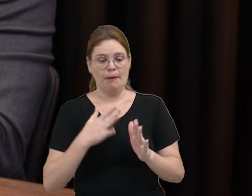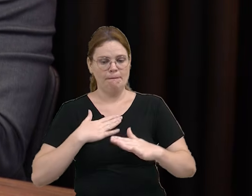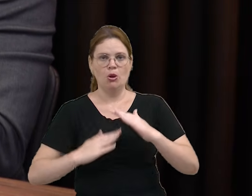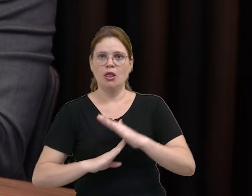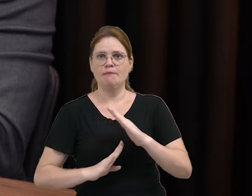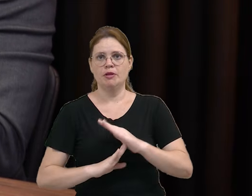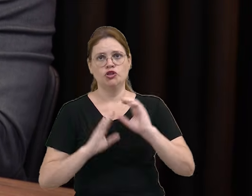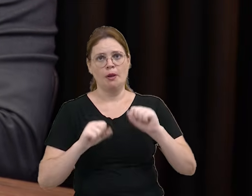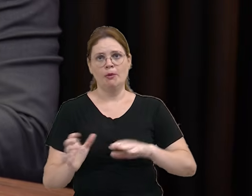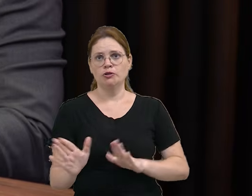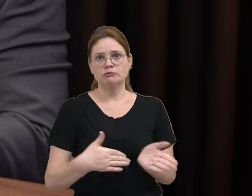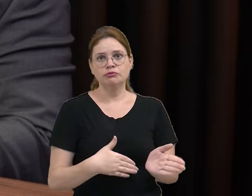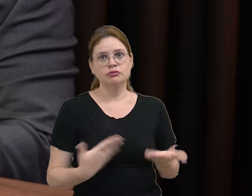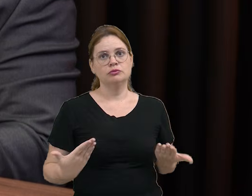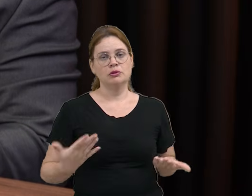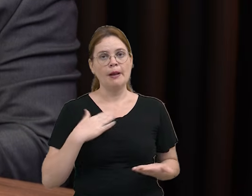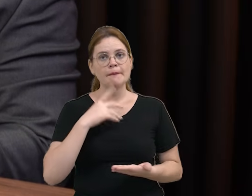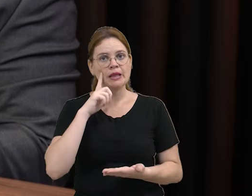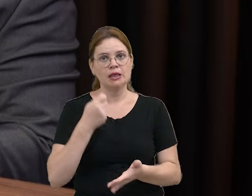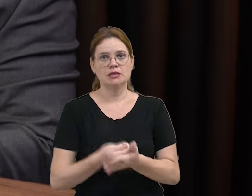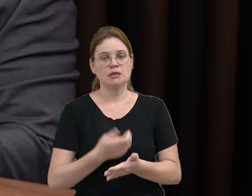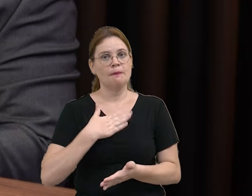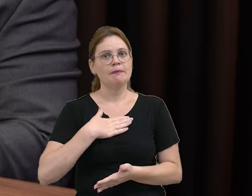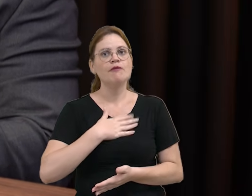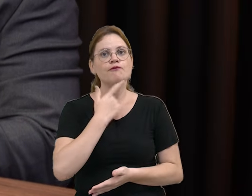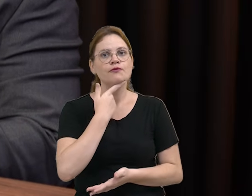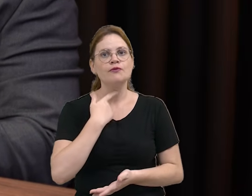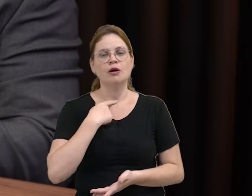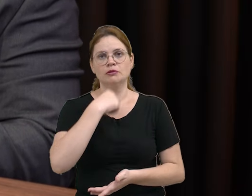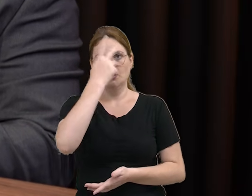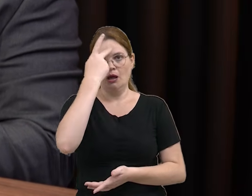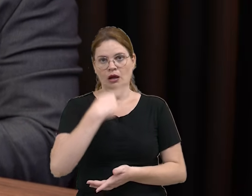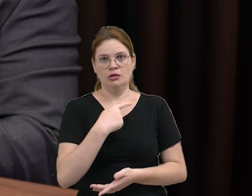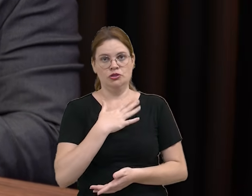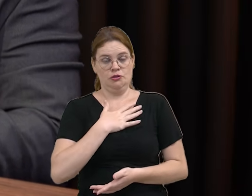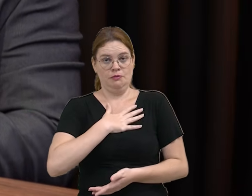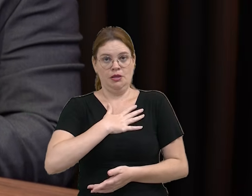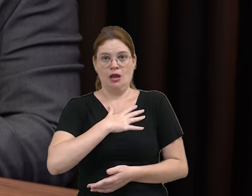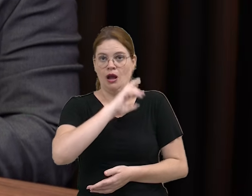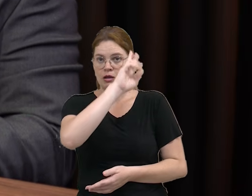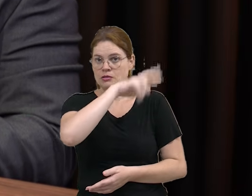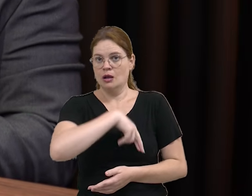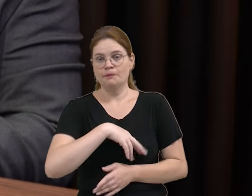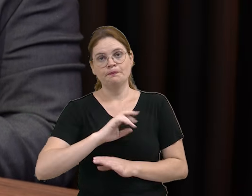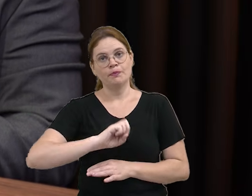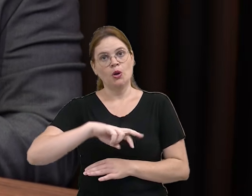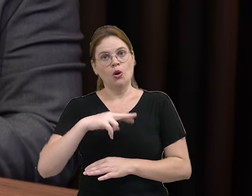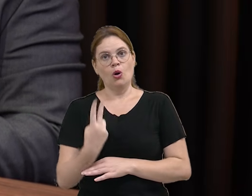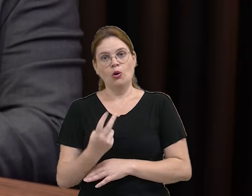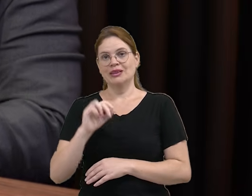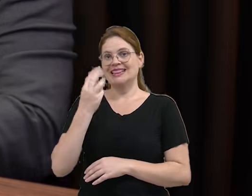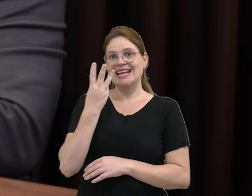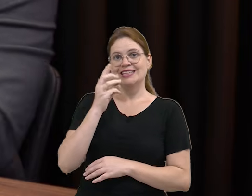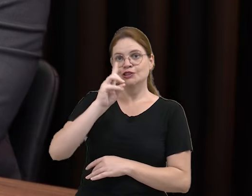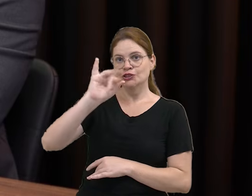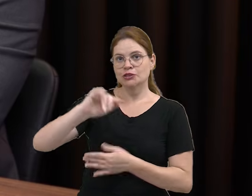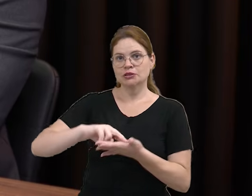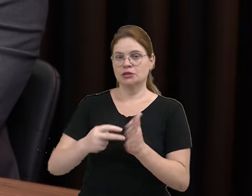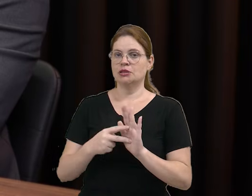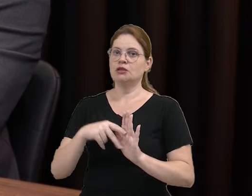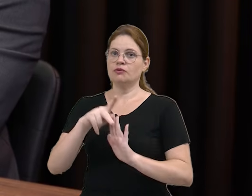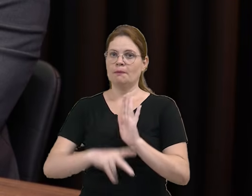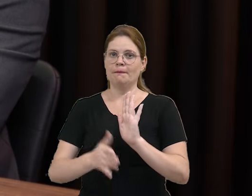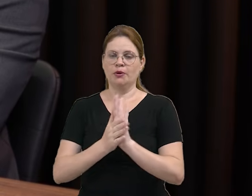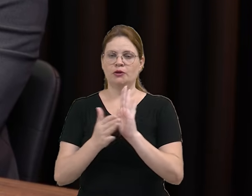decisões que nos colocam ou no caminho de um dia, que é o caminho do homem e que a consequência é morte, ou nos coloca no